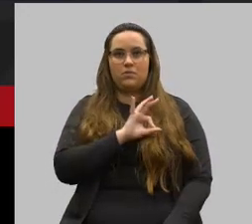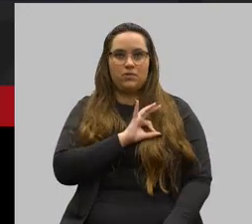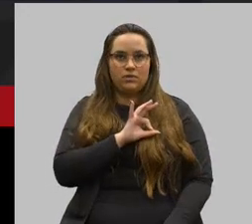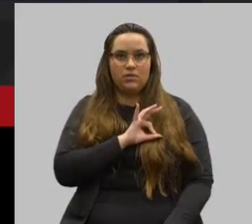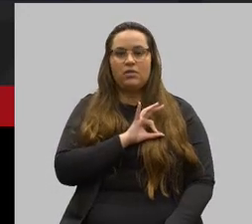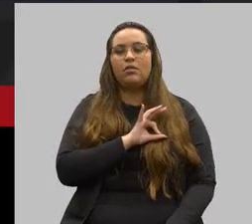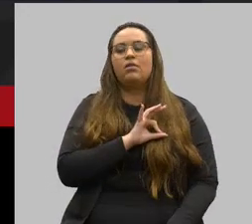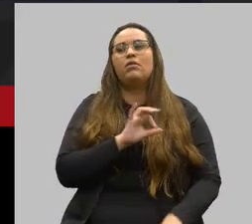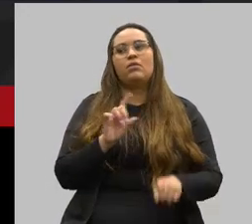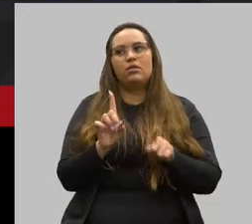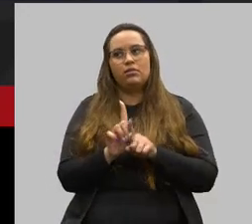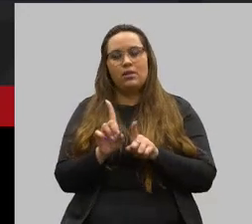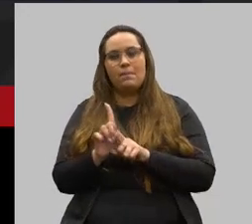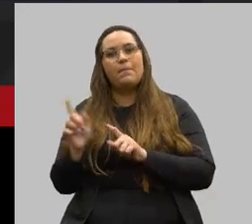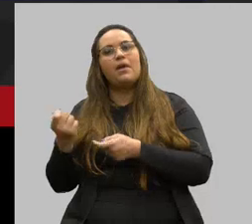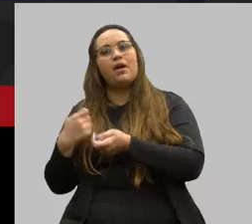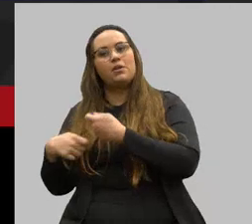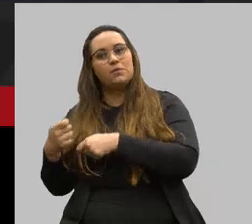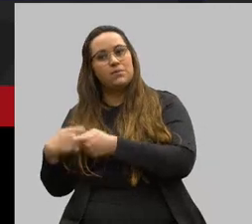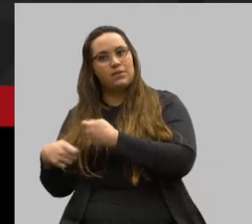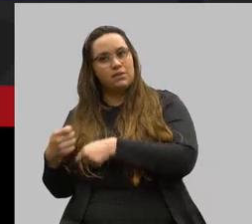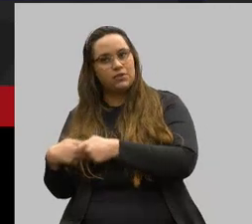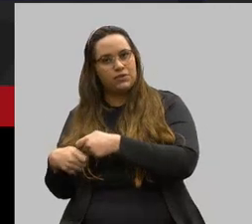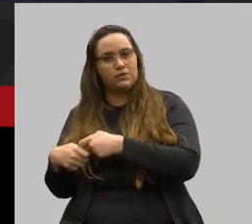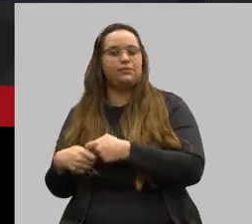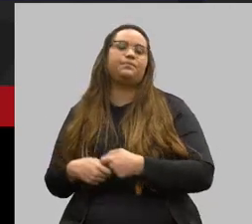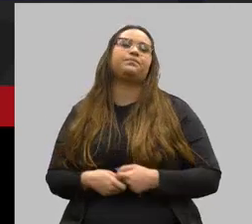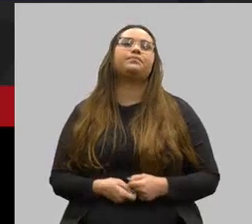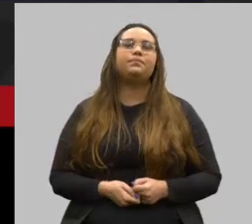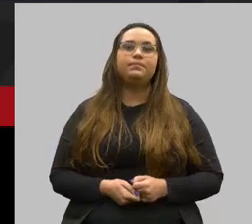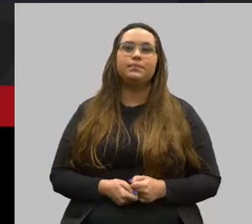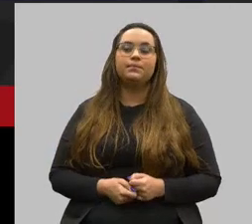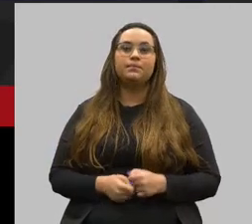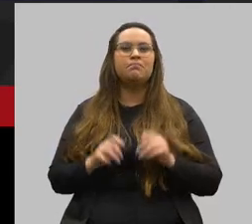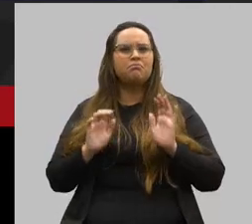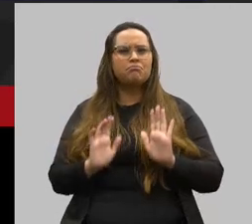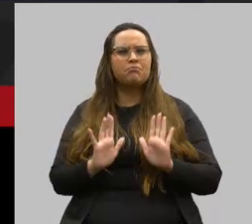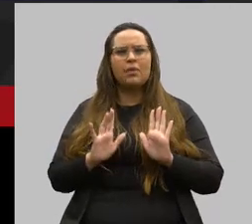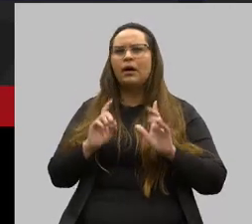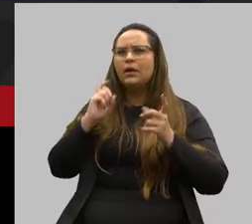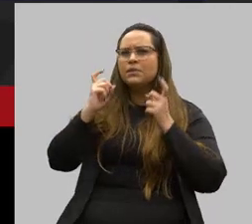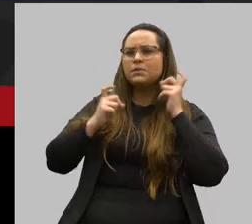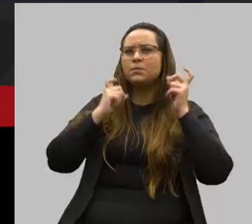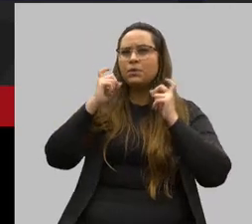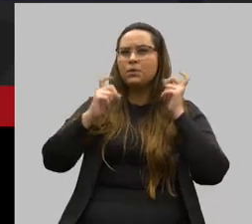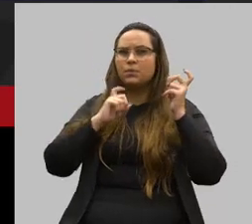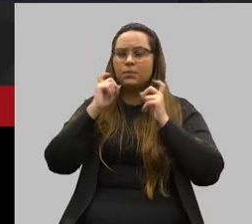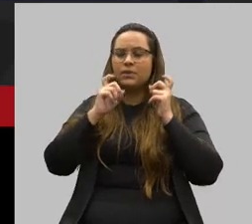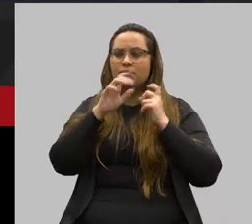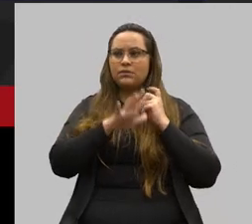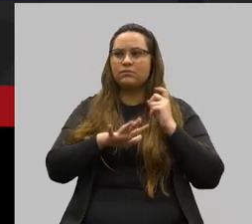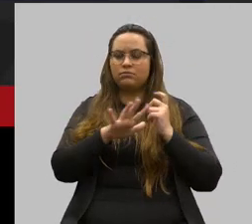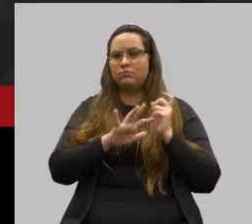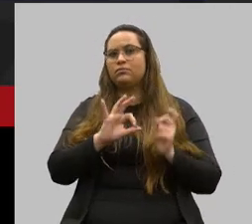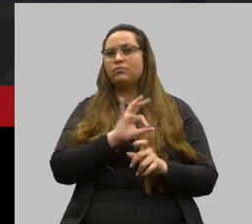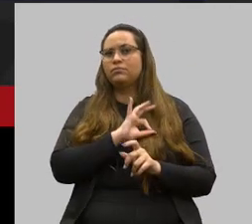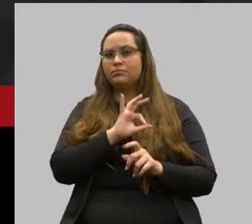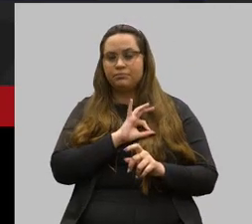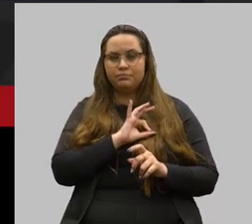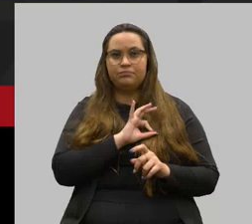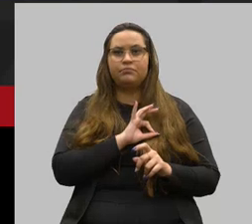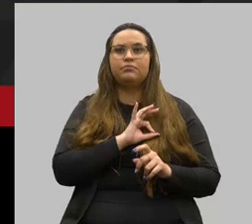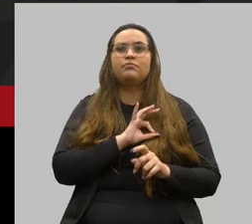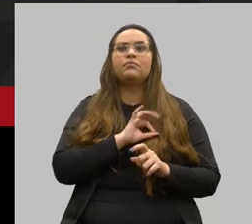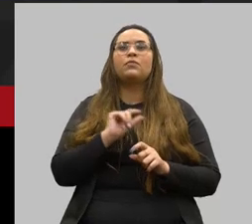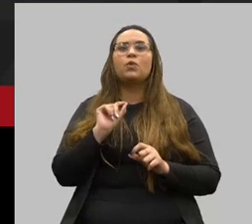servidores administrativos uma preocupação muito grande da gestão da Polícia Civil diz respeito ao